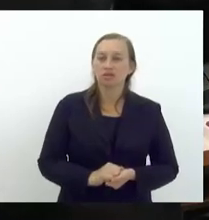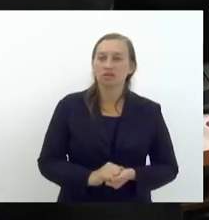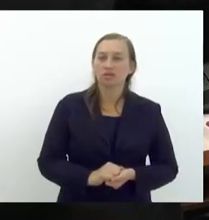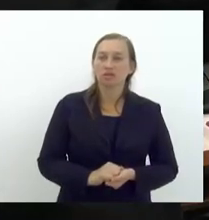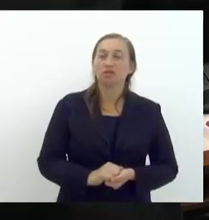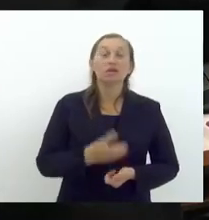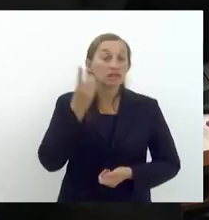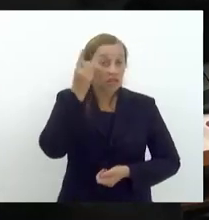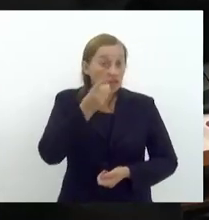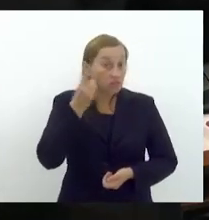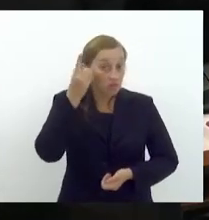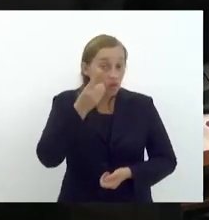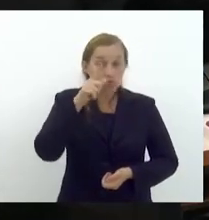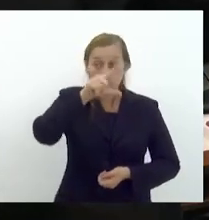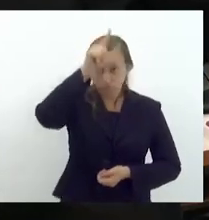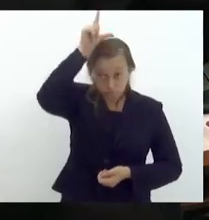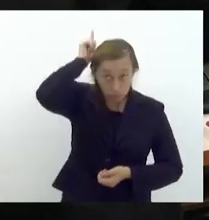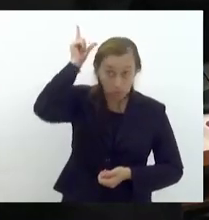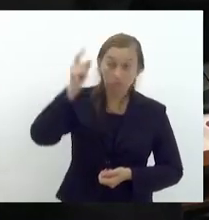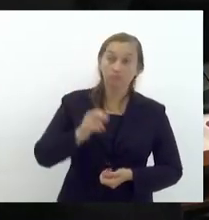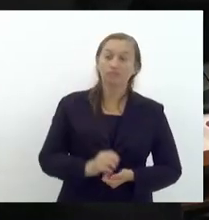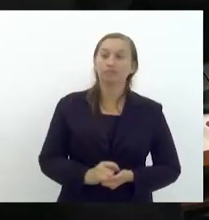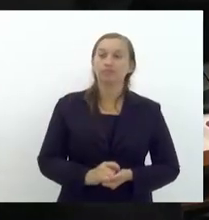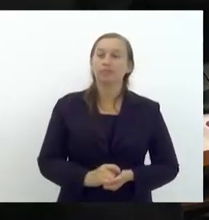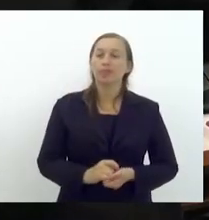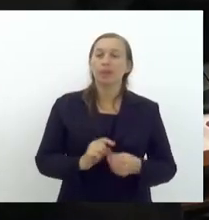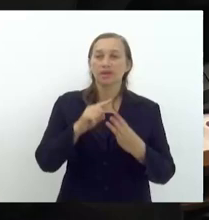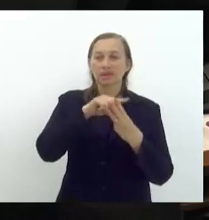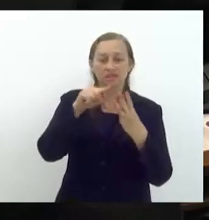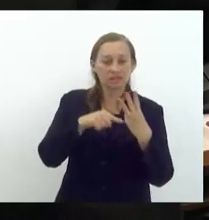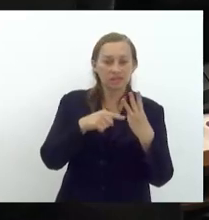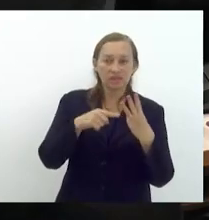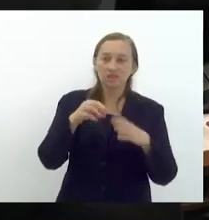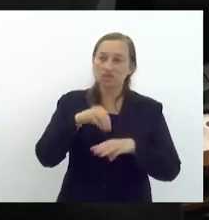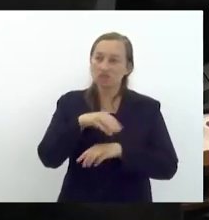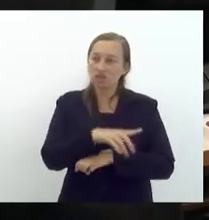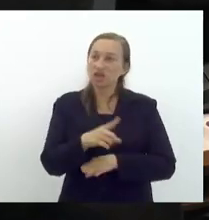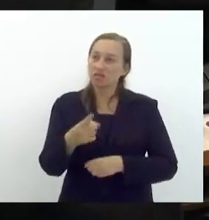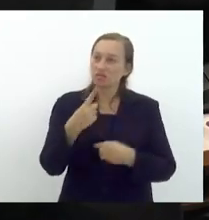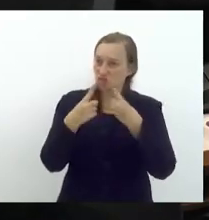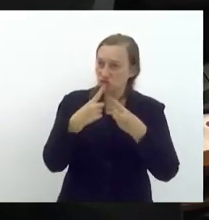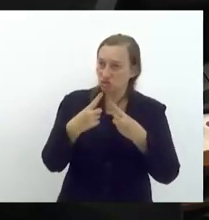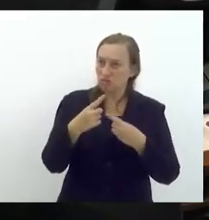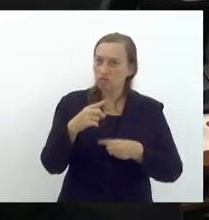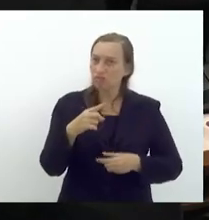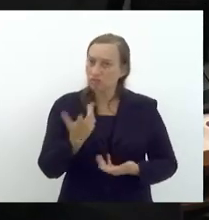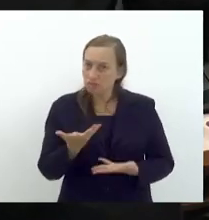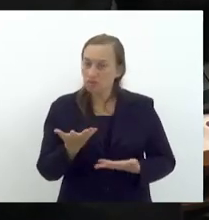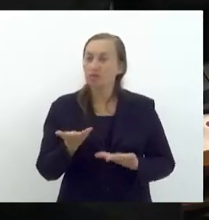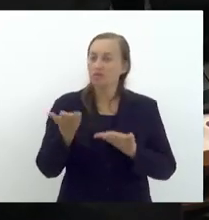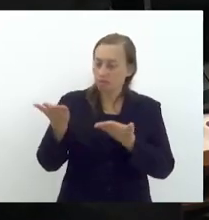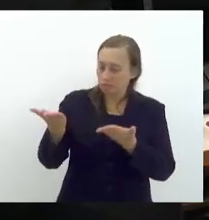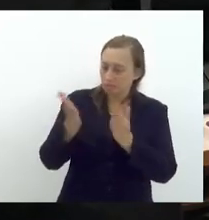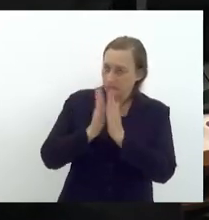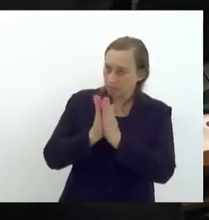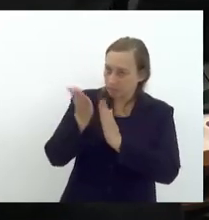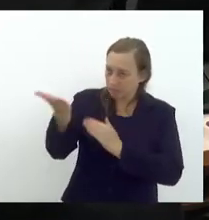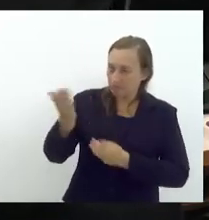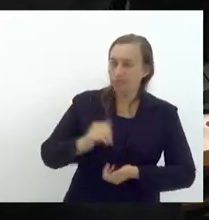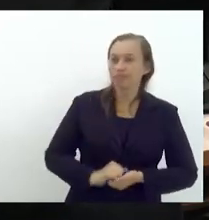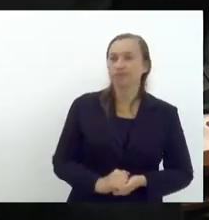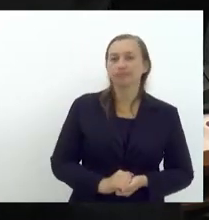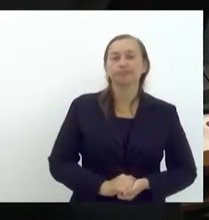Deputado Luiz Paulo tem três destaques por favor